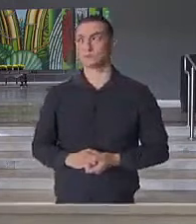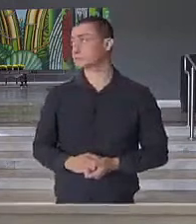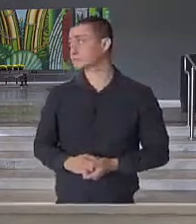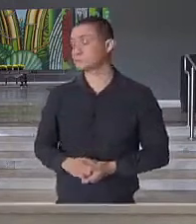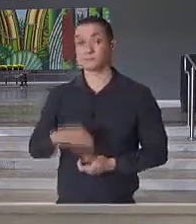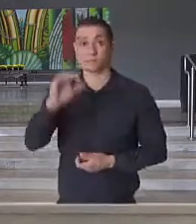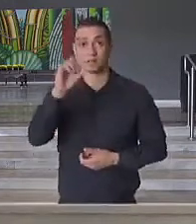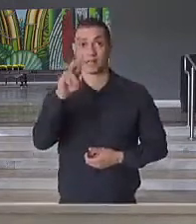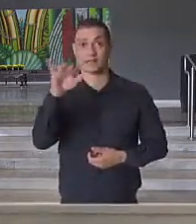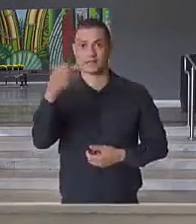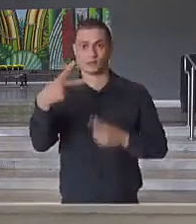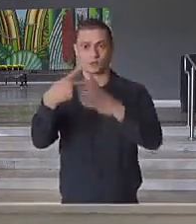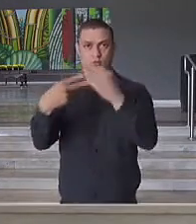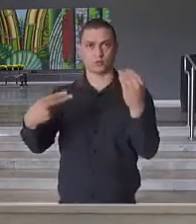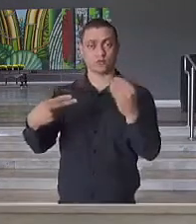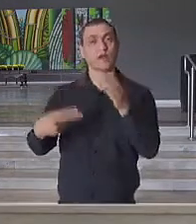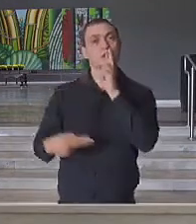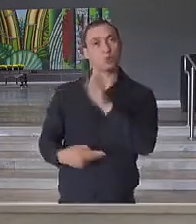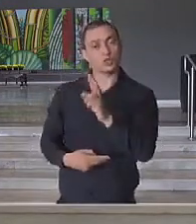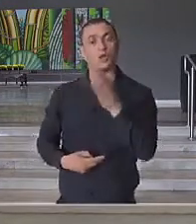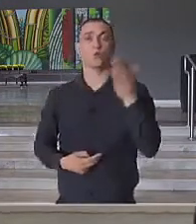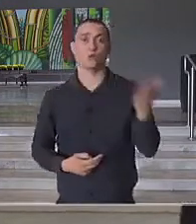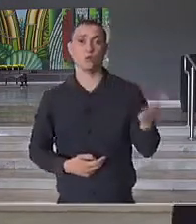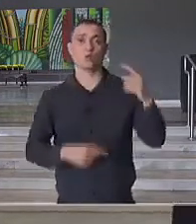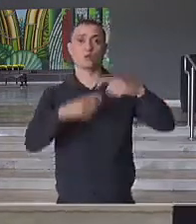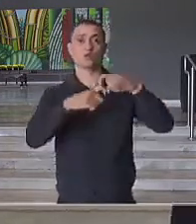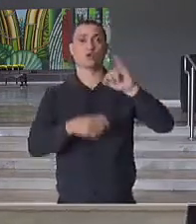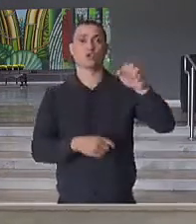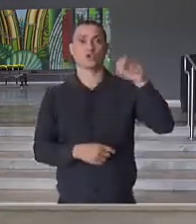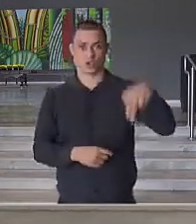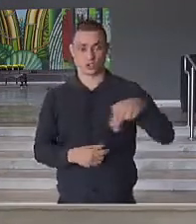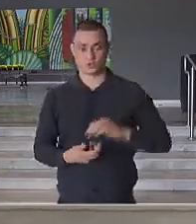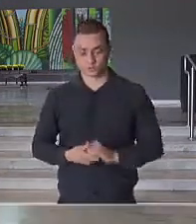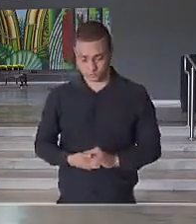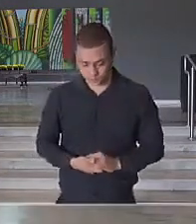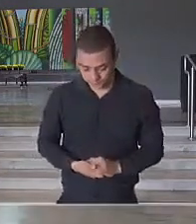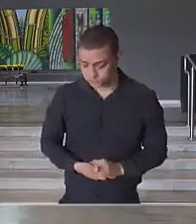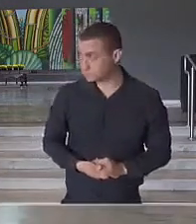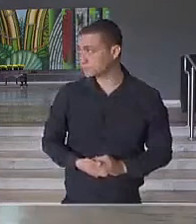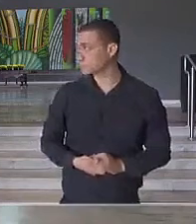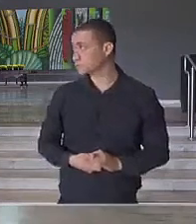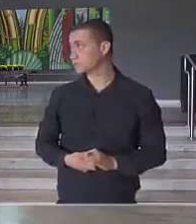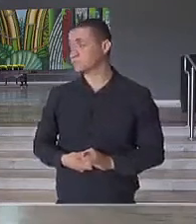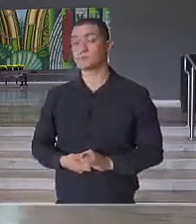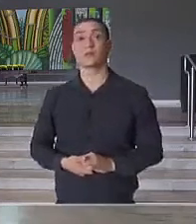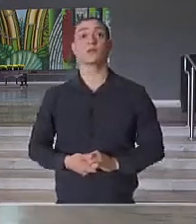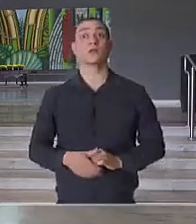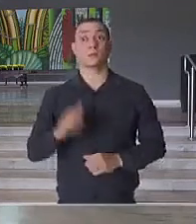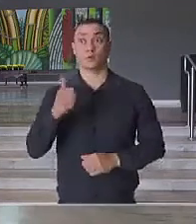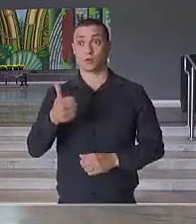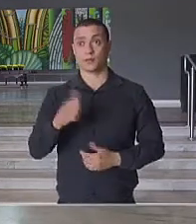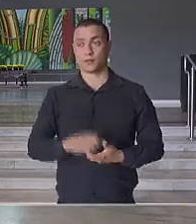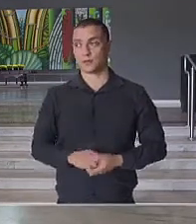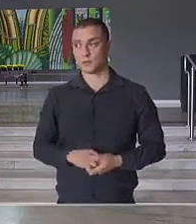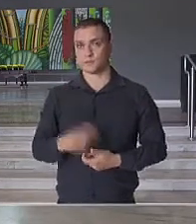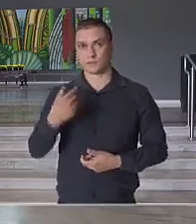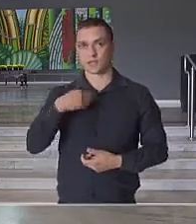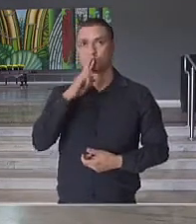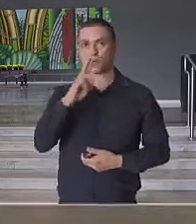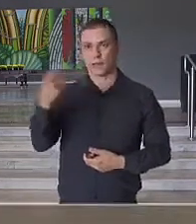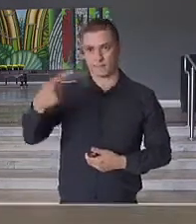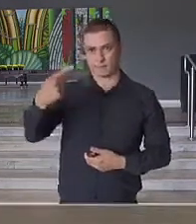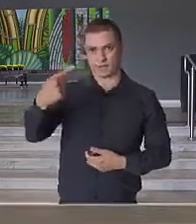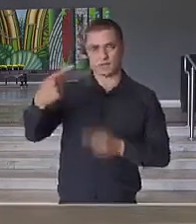são duas em uma e elas serão respondidas pelo Dr. Jean Gorenstein. Muito bem. Eu acho que eu vou responder a